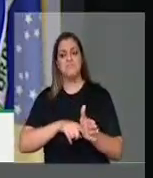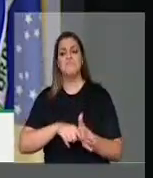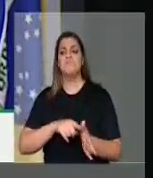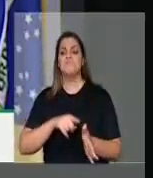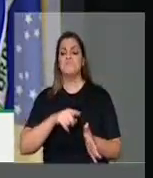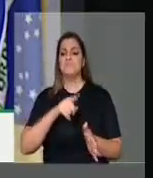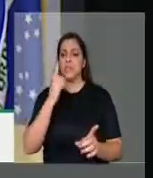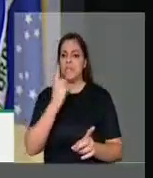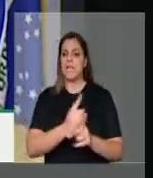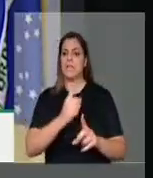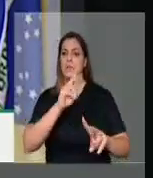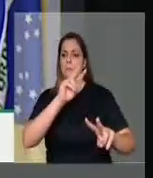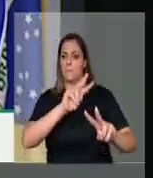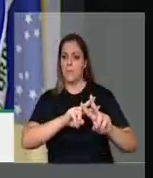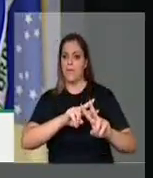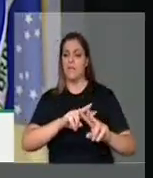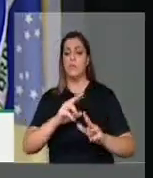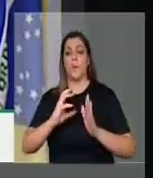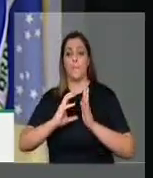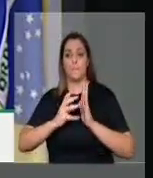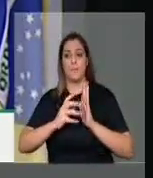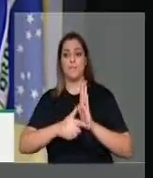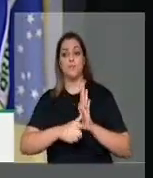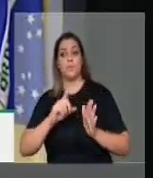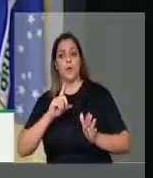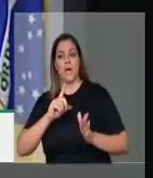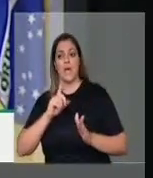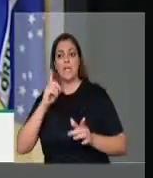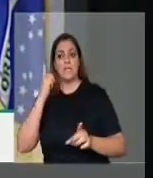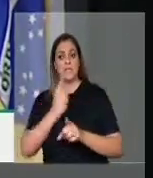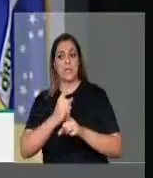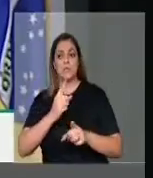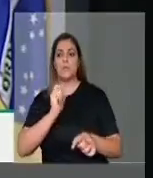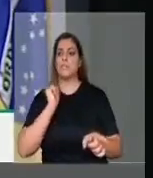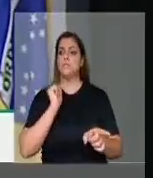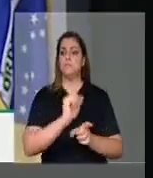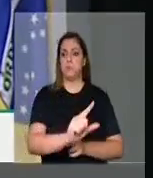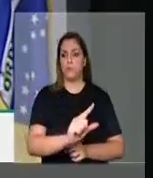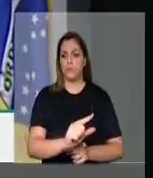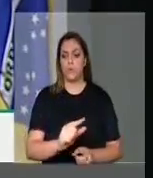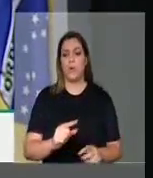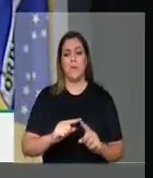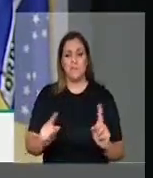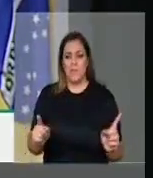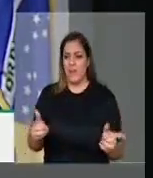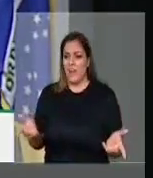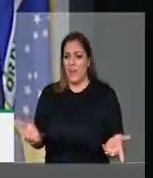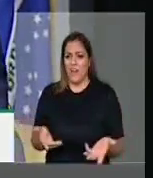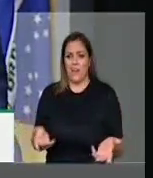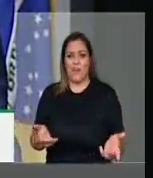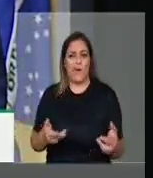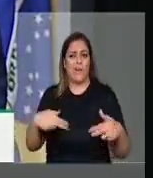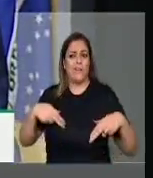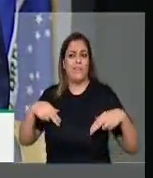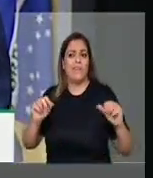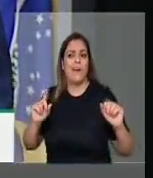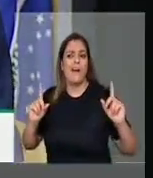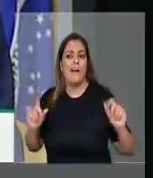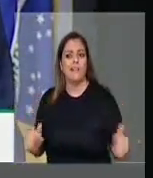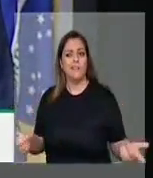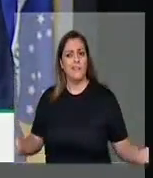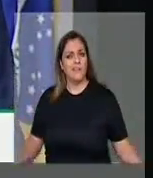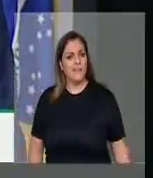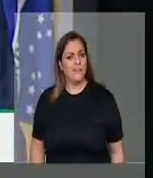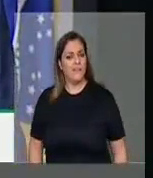puniu, e nós estamos vivendo, por parte de partidos, a era da impunidade. Mas, senhor presidente, o que me traz